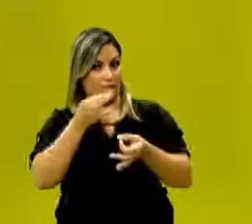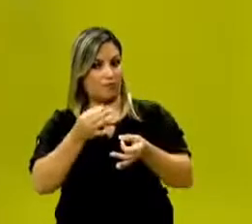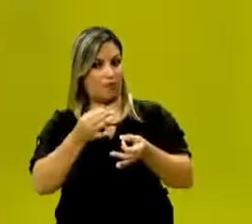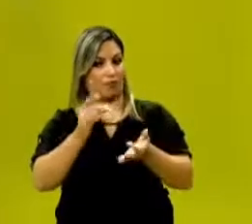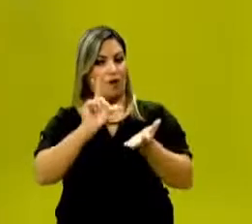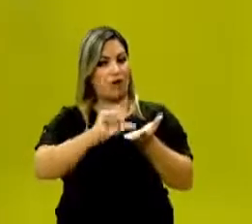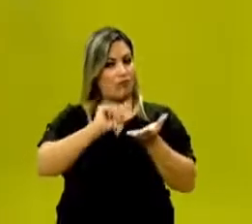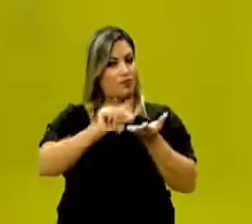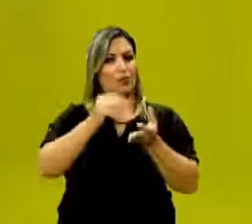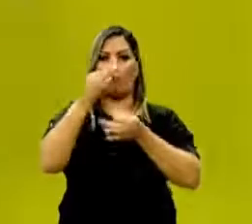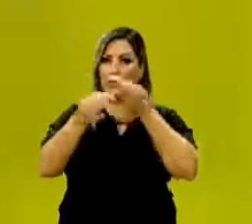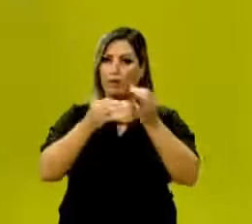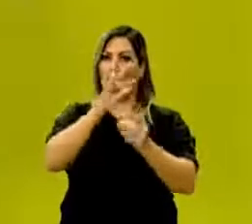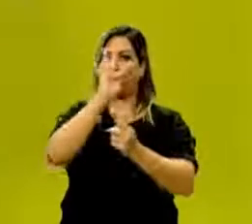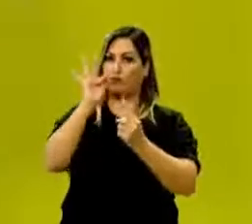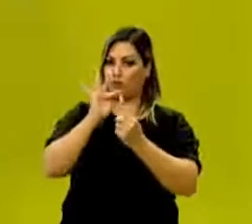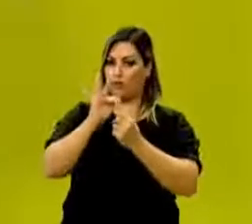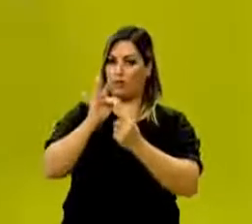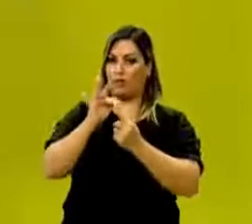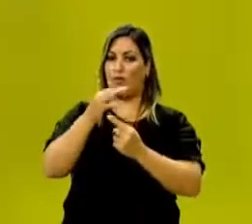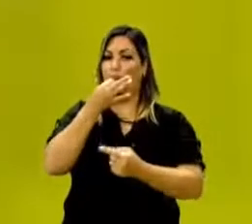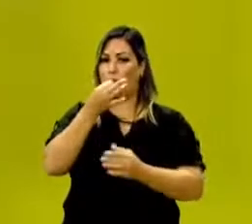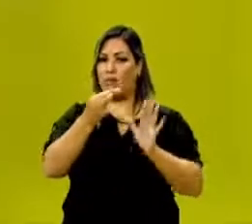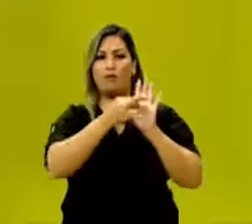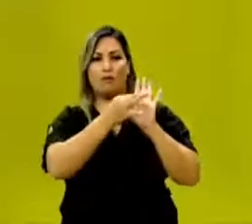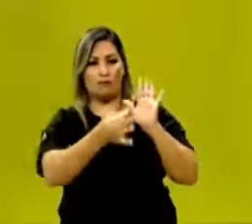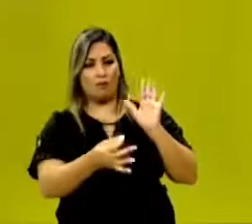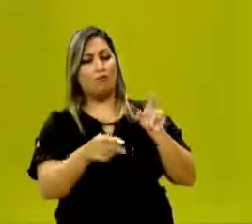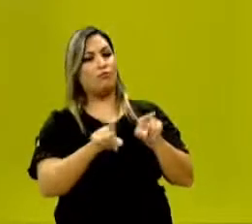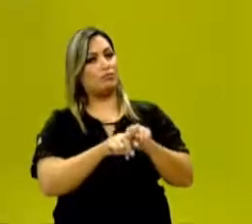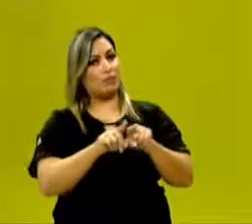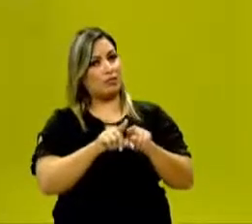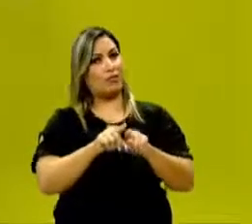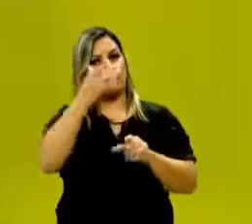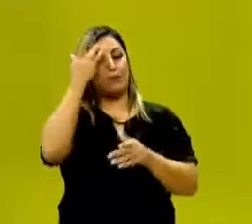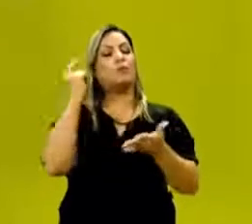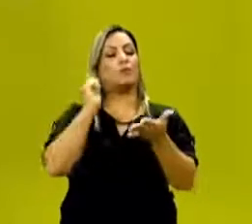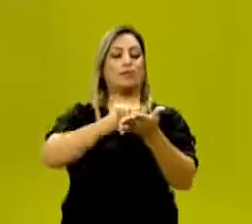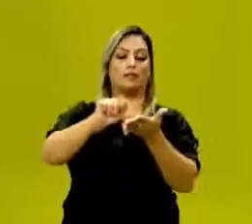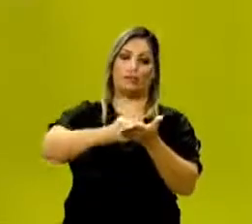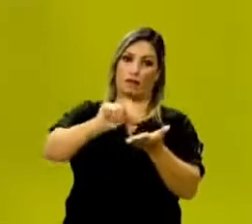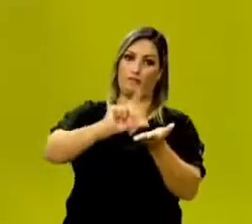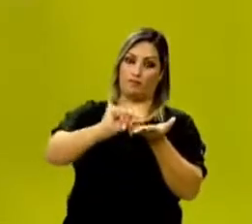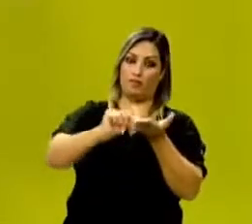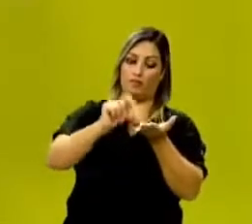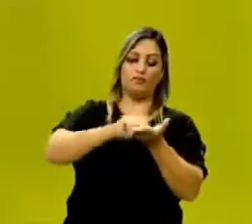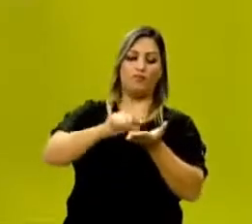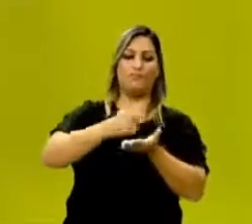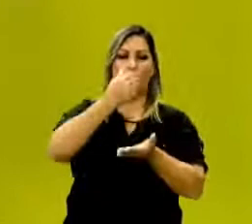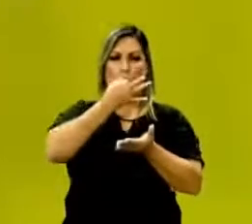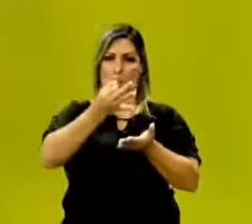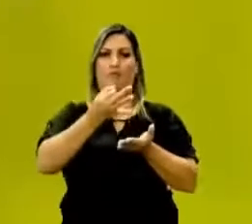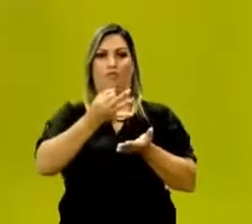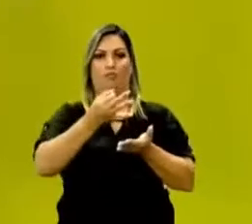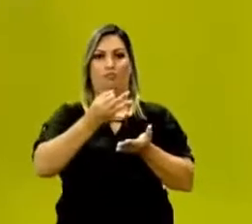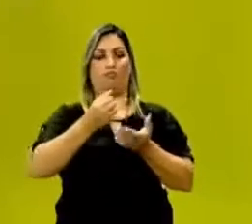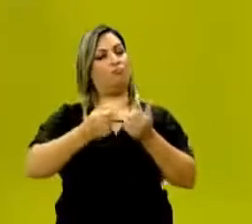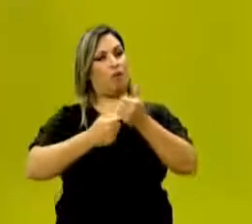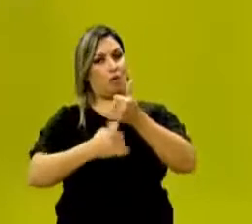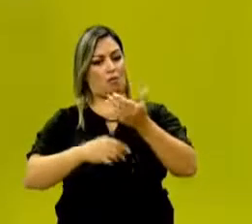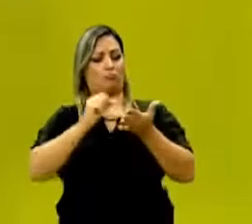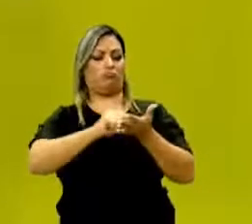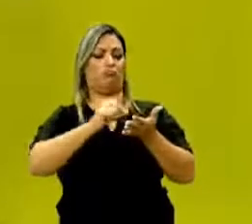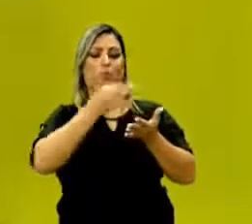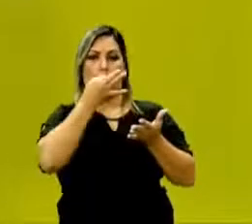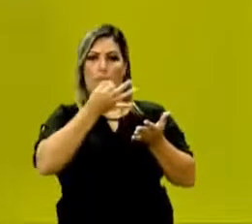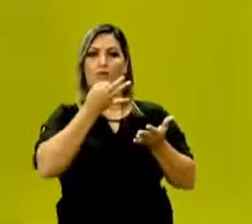O artigo de opinião com a função de opinar, o articulista irá se posicionar sobre um determinado